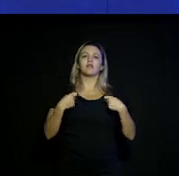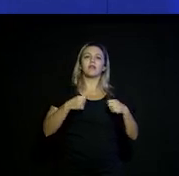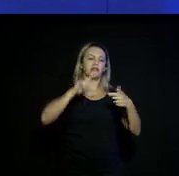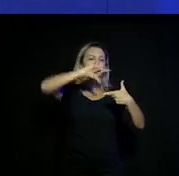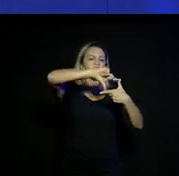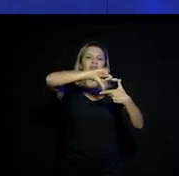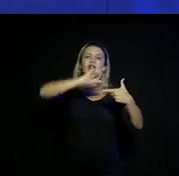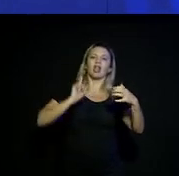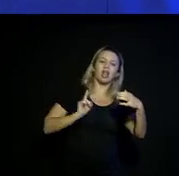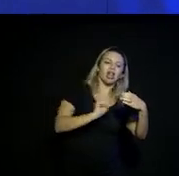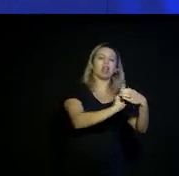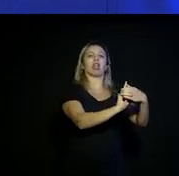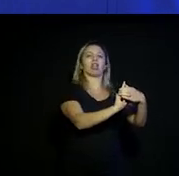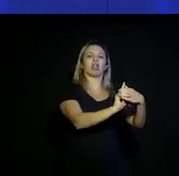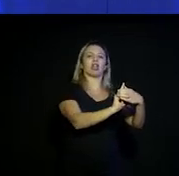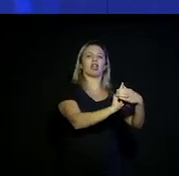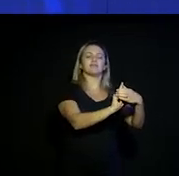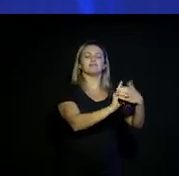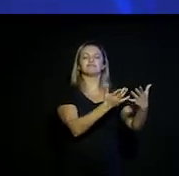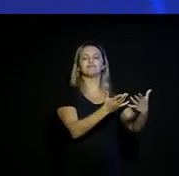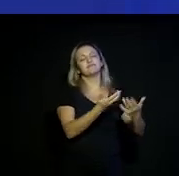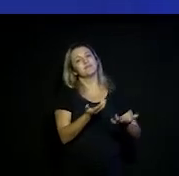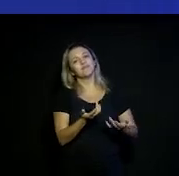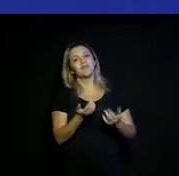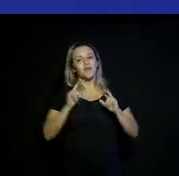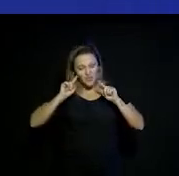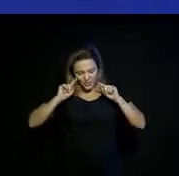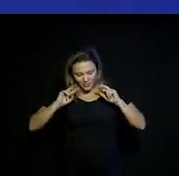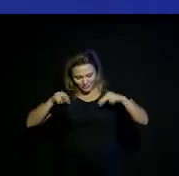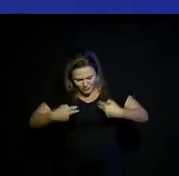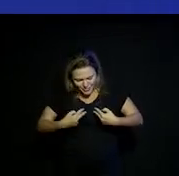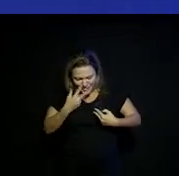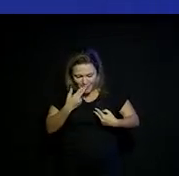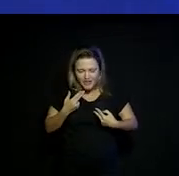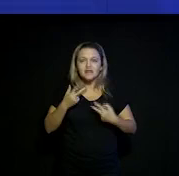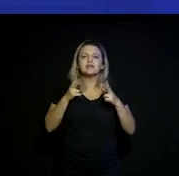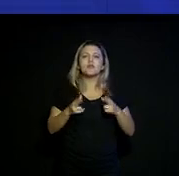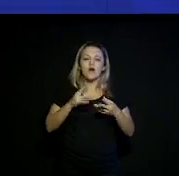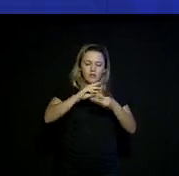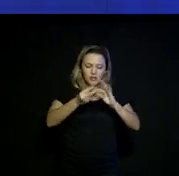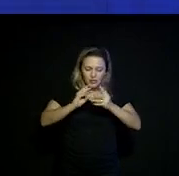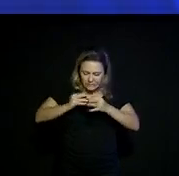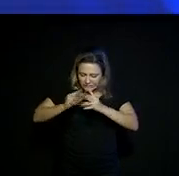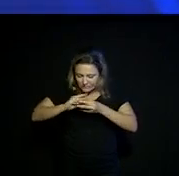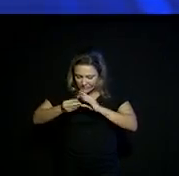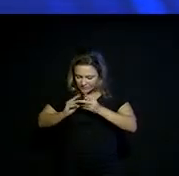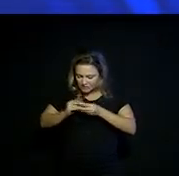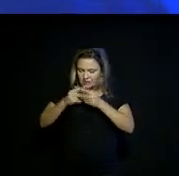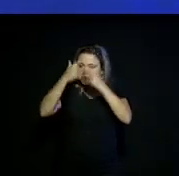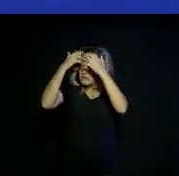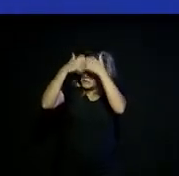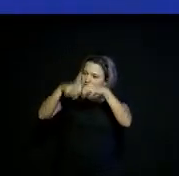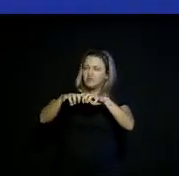nessa superficialidade. Nós somos como um grande quebra-cabeça. O imperador Marco Aurélio, que era um